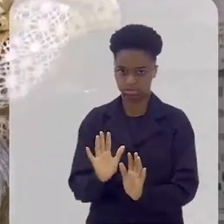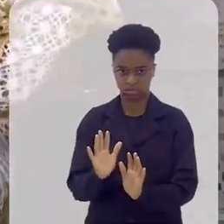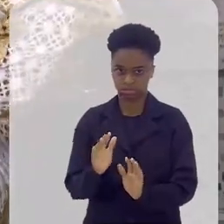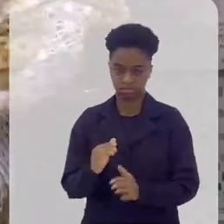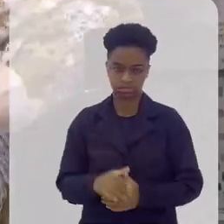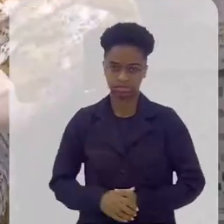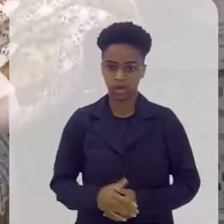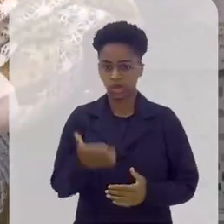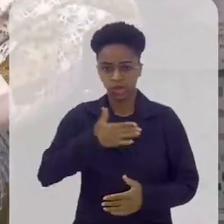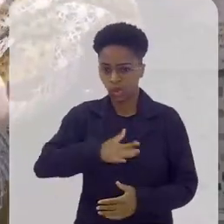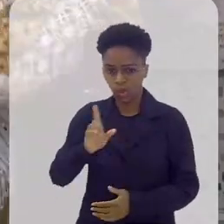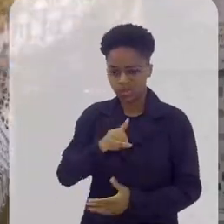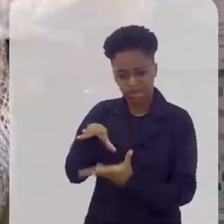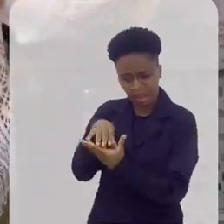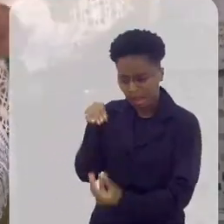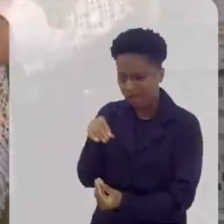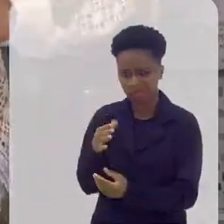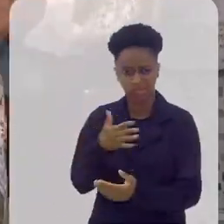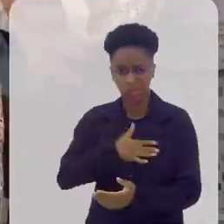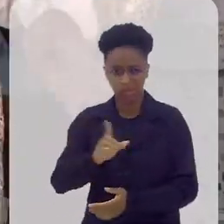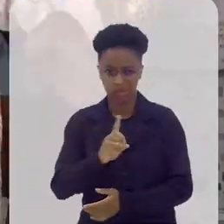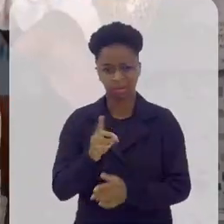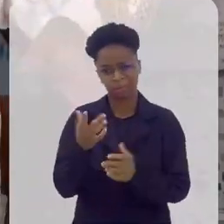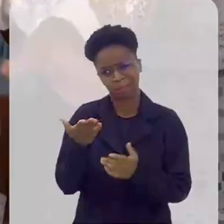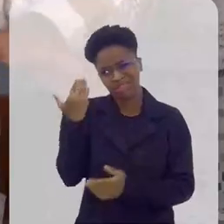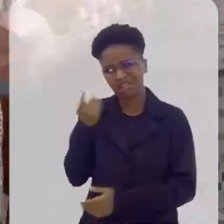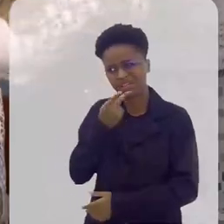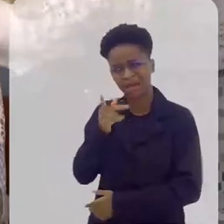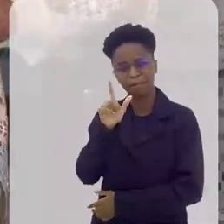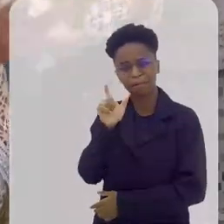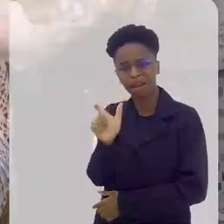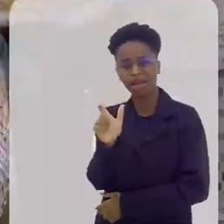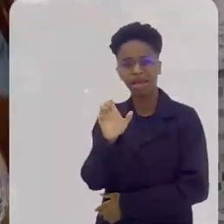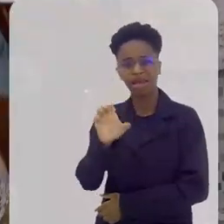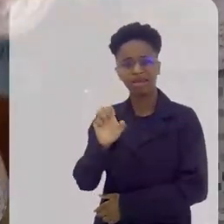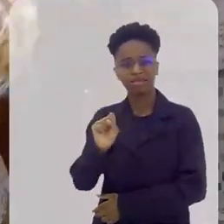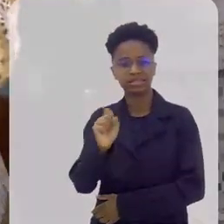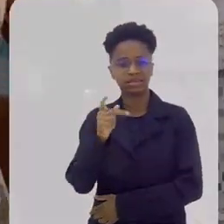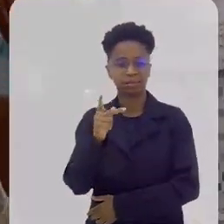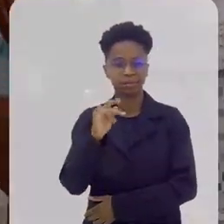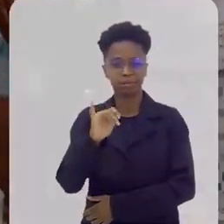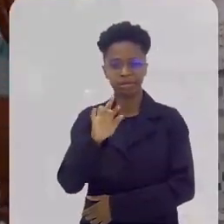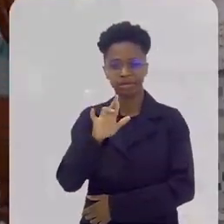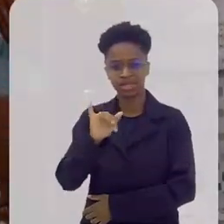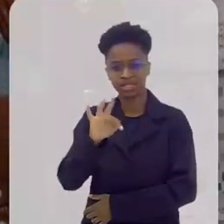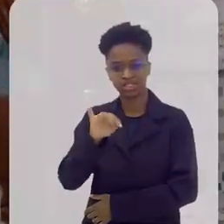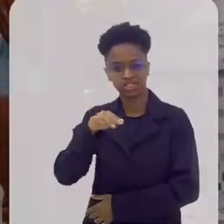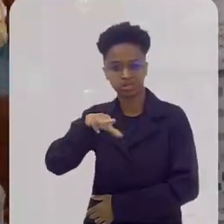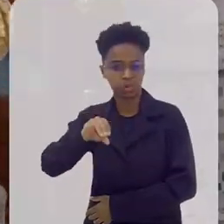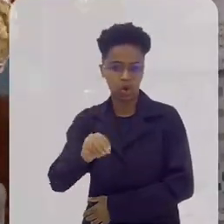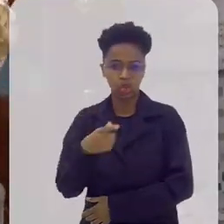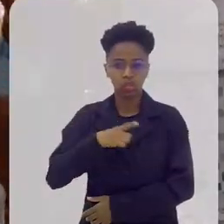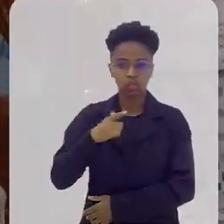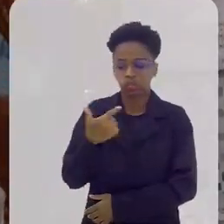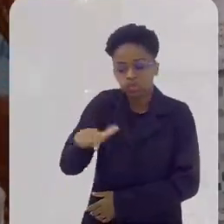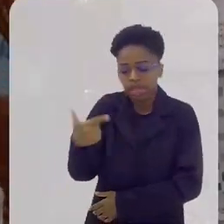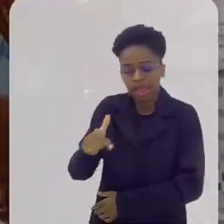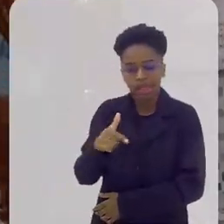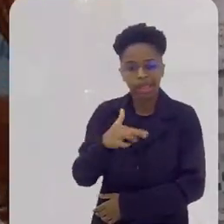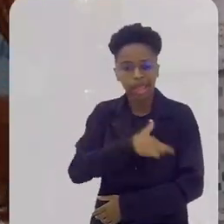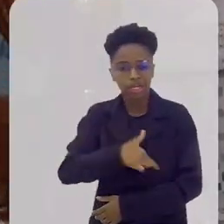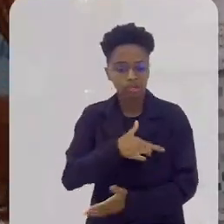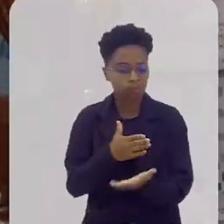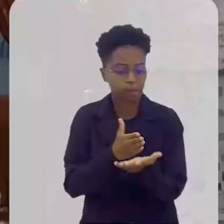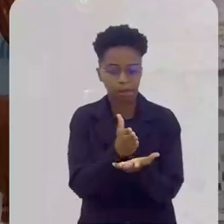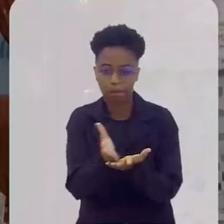religioso. Não gostava do espiritismo, como se chamava na época, espiritismo. Generalizavam. Não se falava religiões